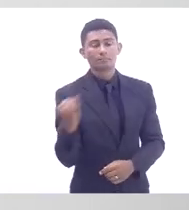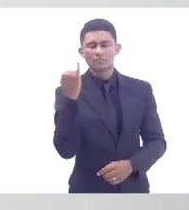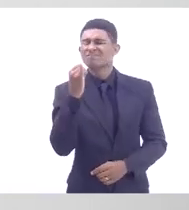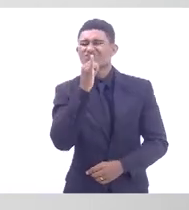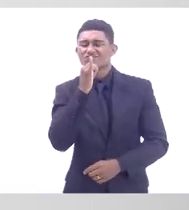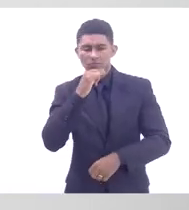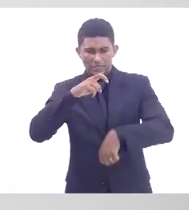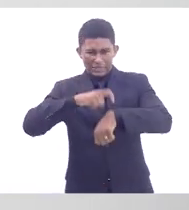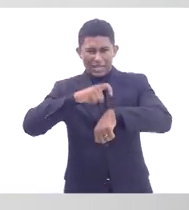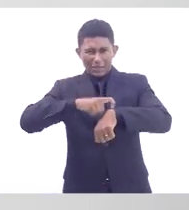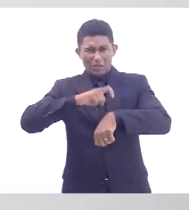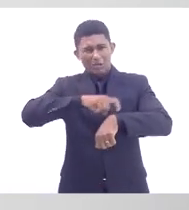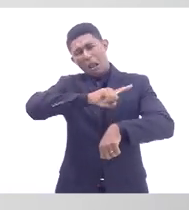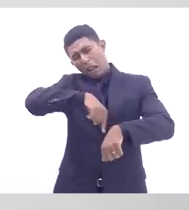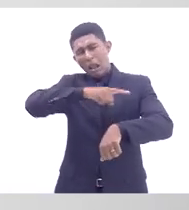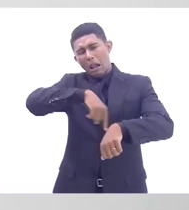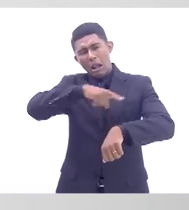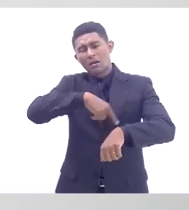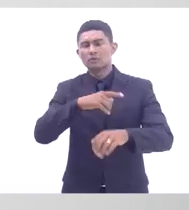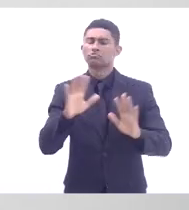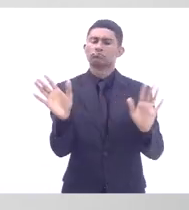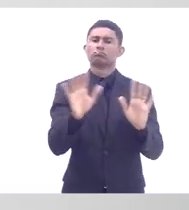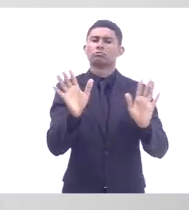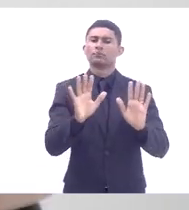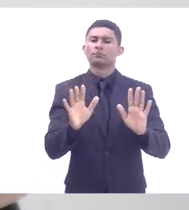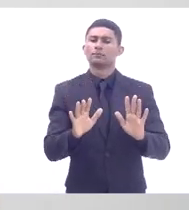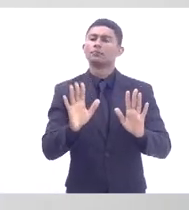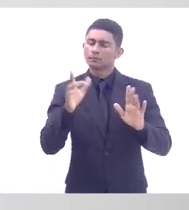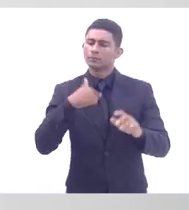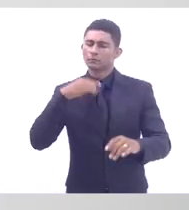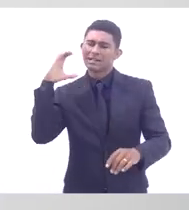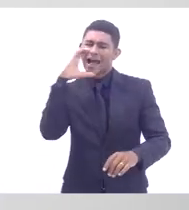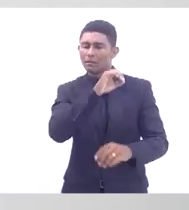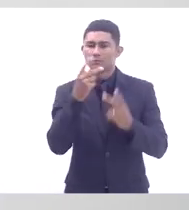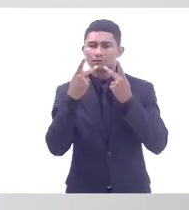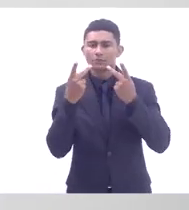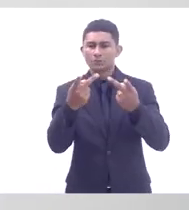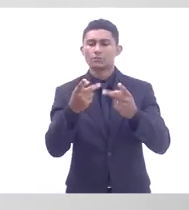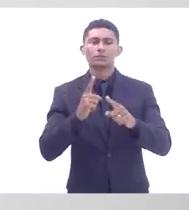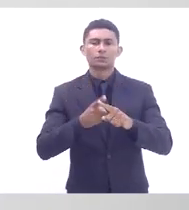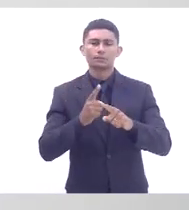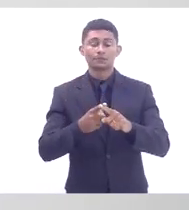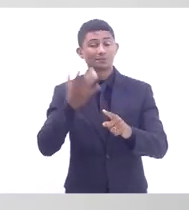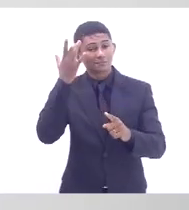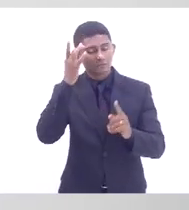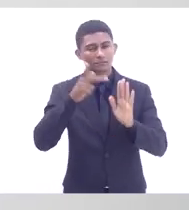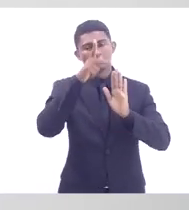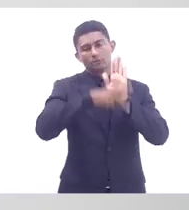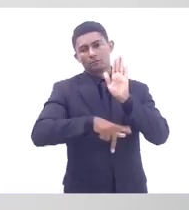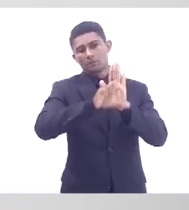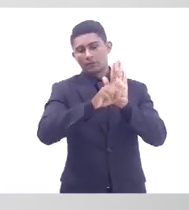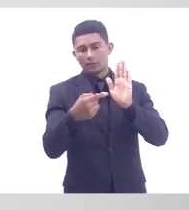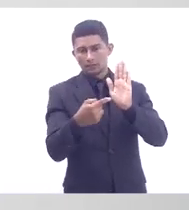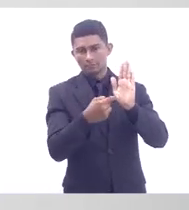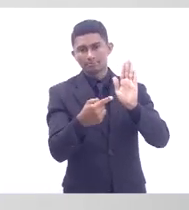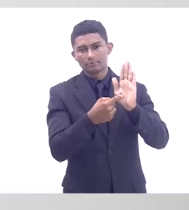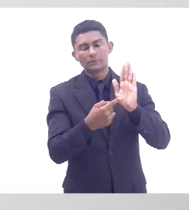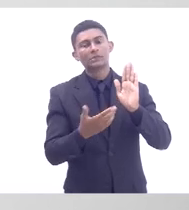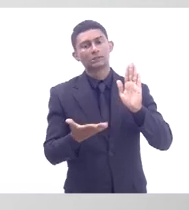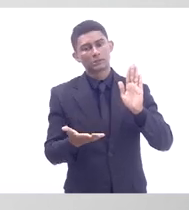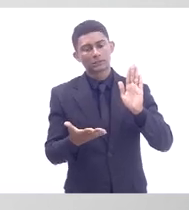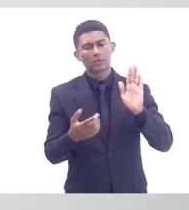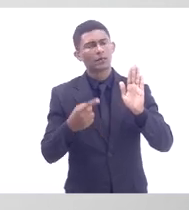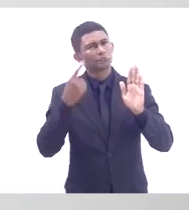muito tempo com ele porque eu já vou posicionar rapidamente sobre esse tema eu acho que esse projeto é um projeto que